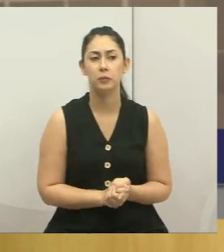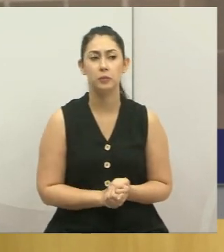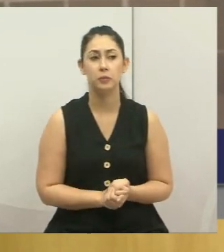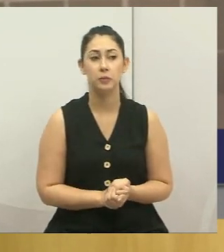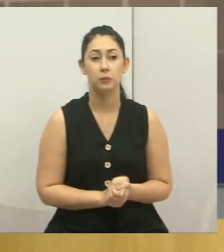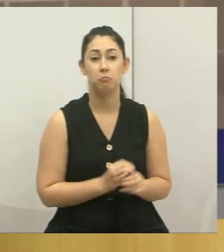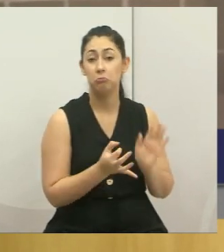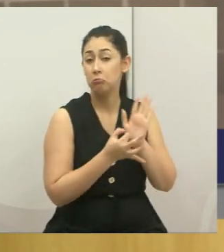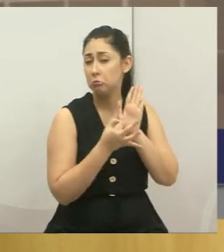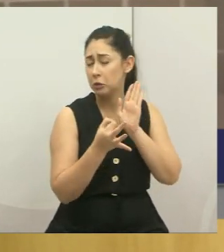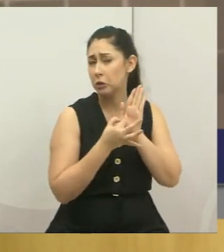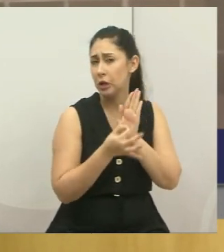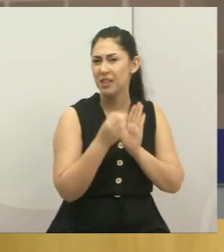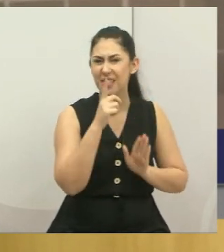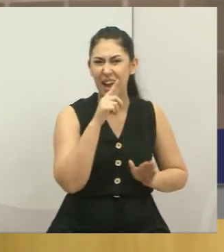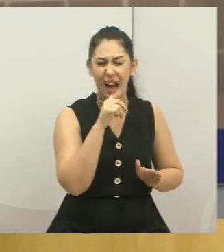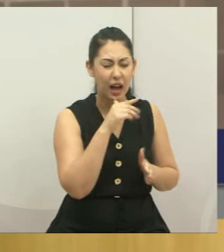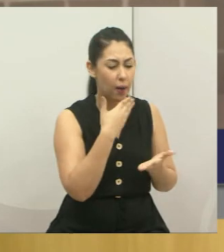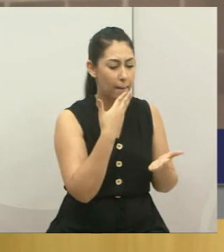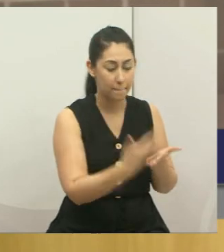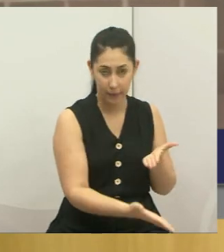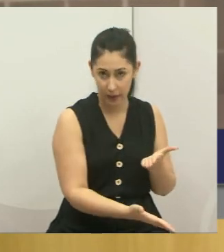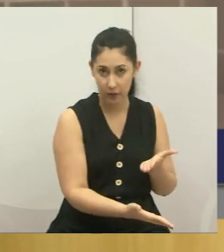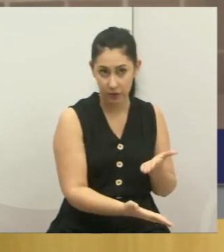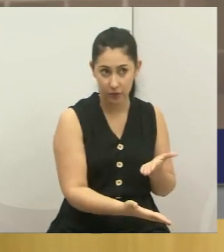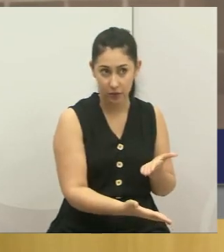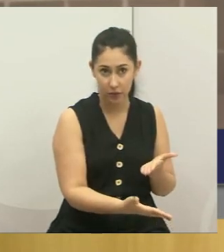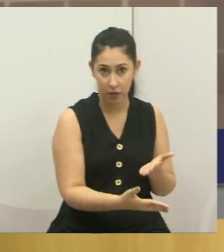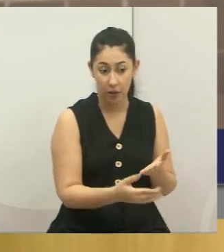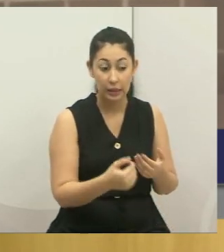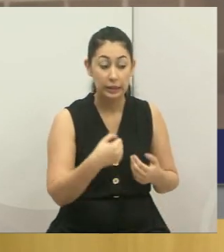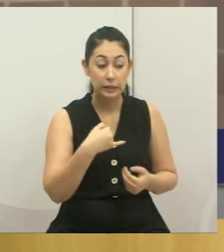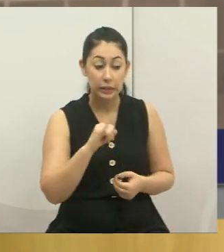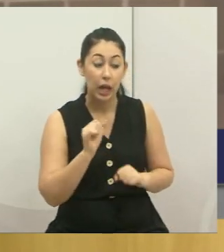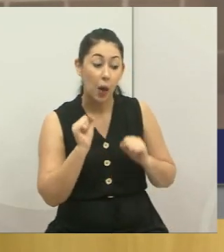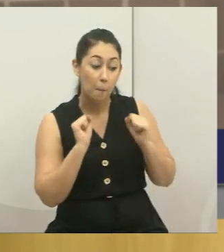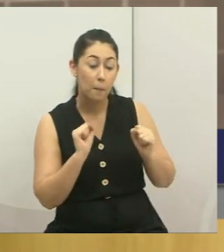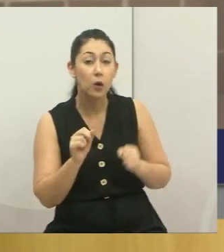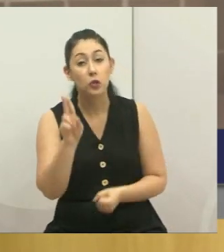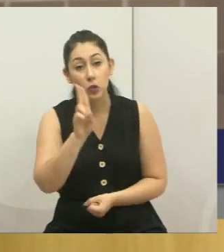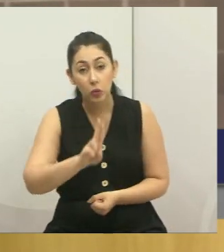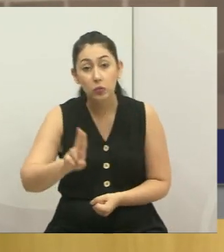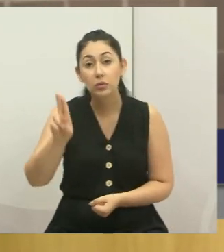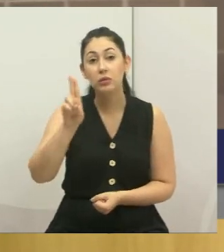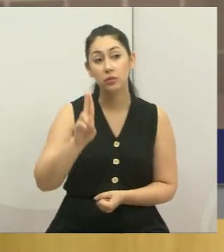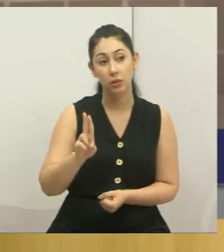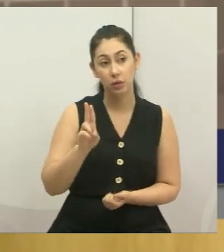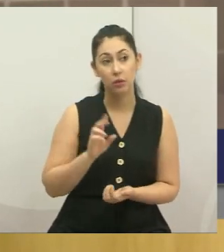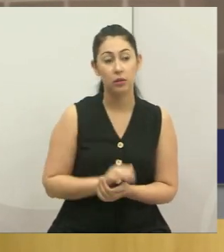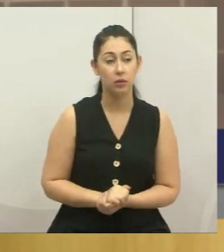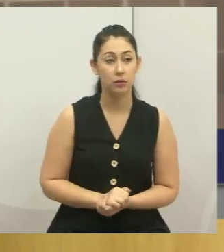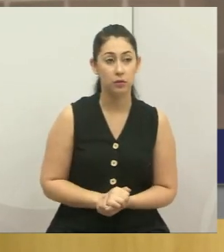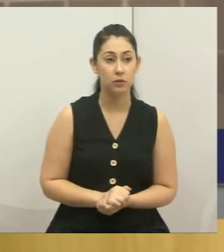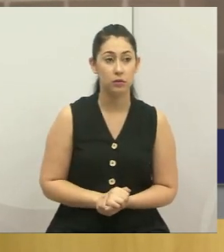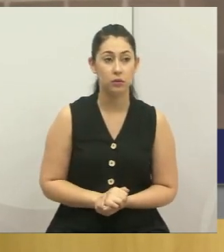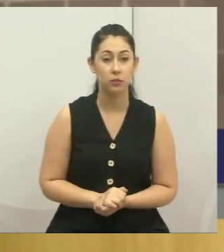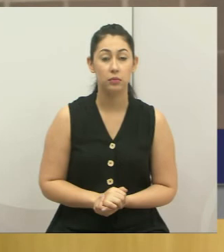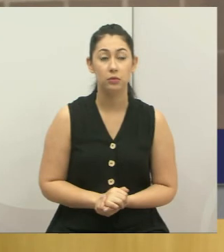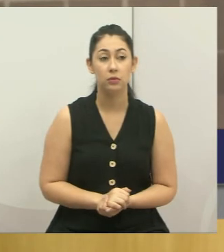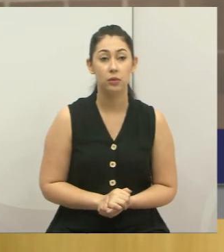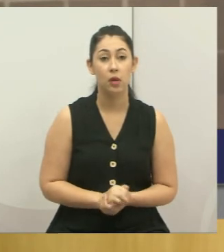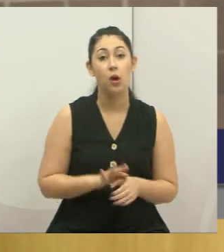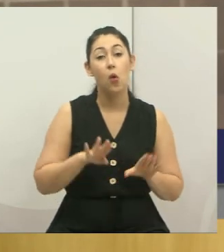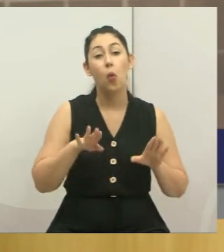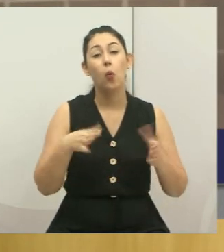com as águas que são descartadas e que poderiam ser reaproveitadas para reuso, na verdade, quando